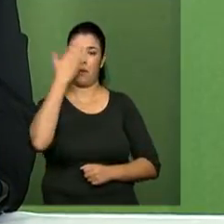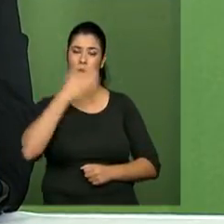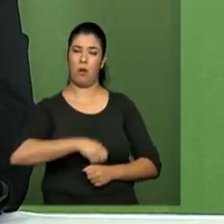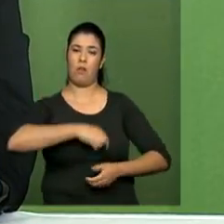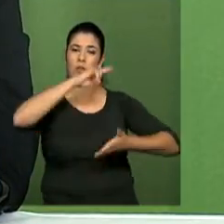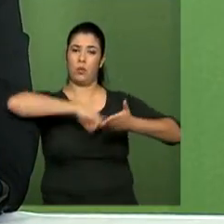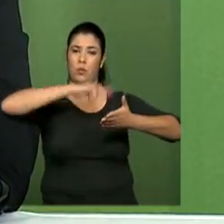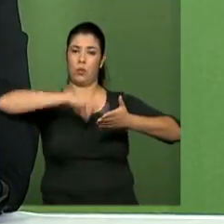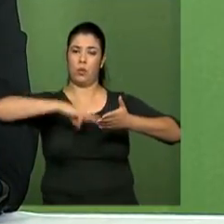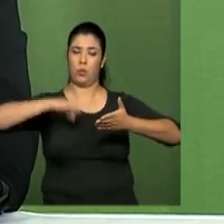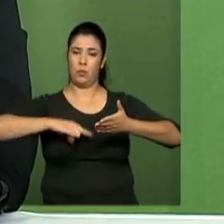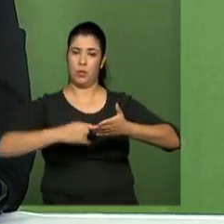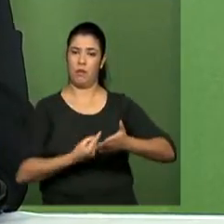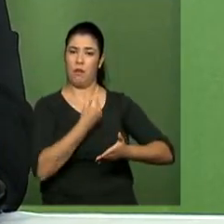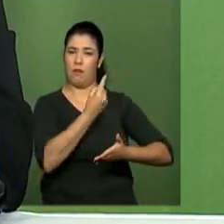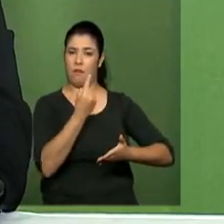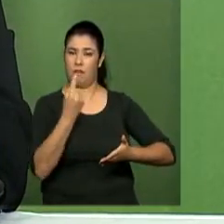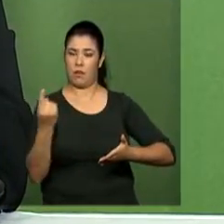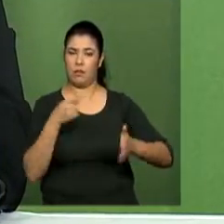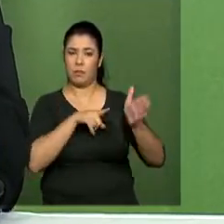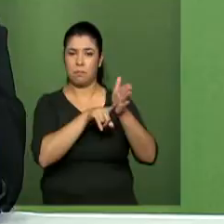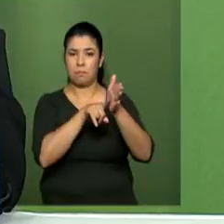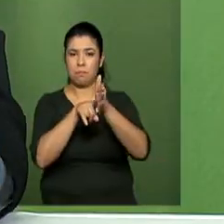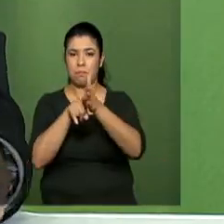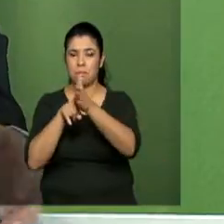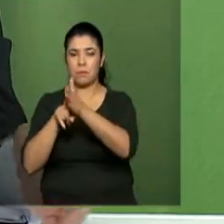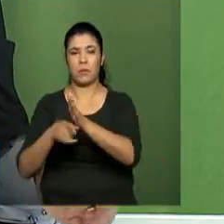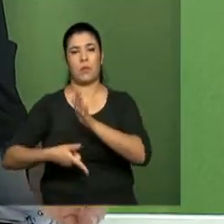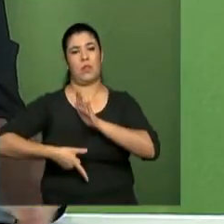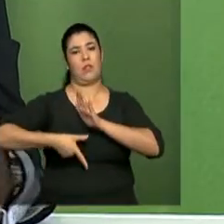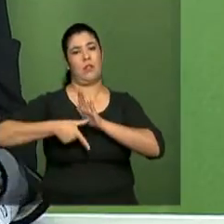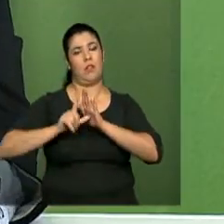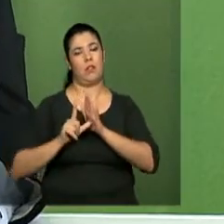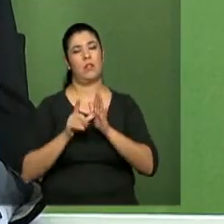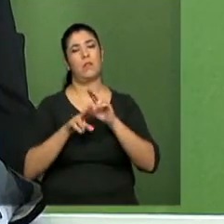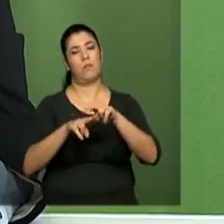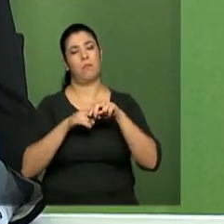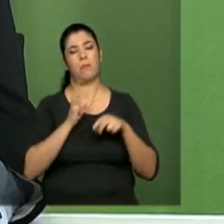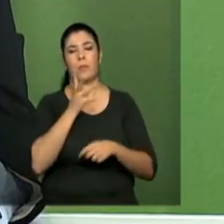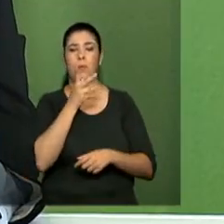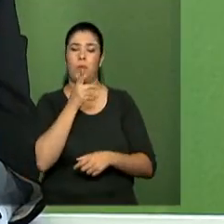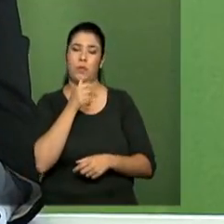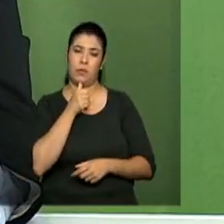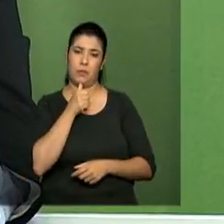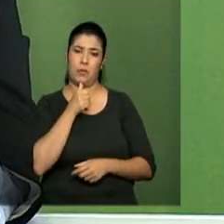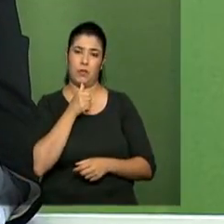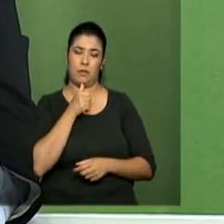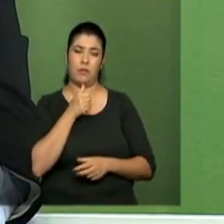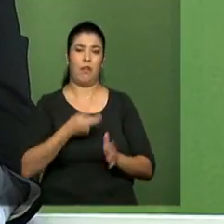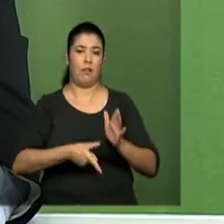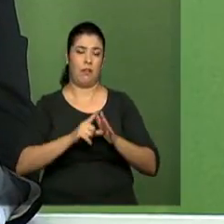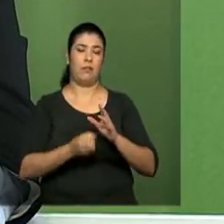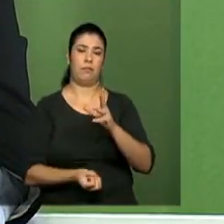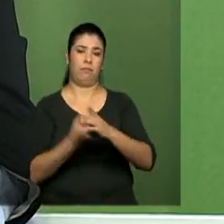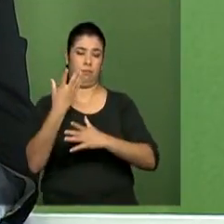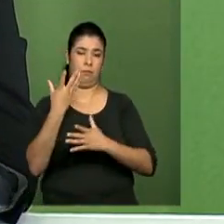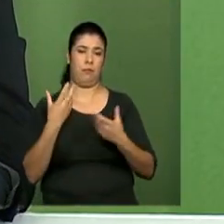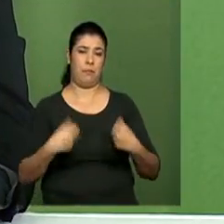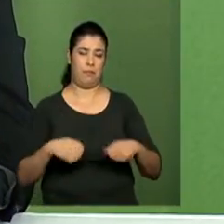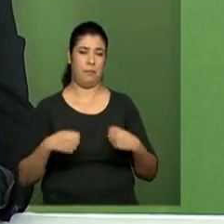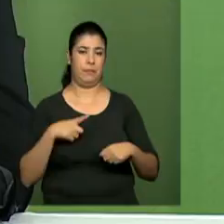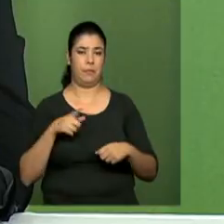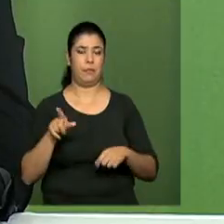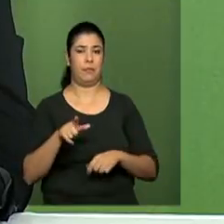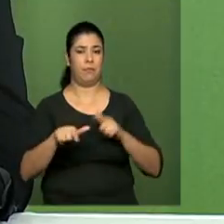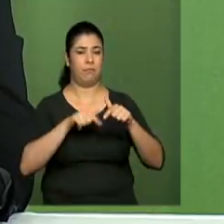inspeção prévia antes de autorizar por isso essa demora incomensuráveis o que for baixo risco ea